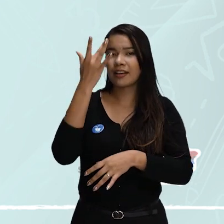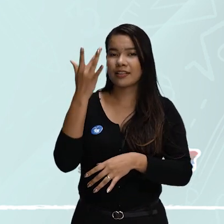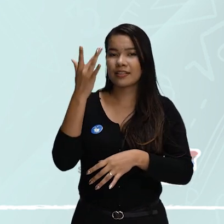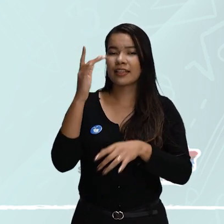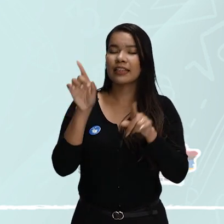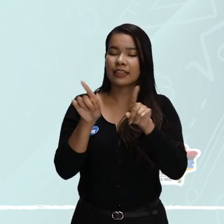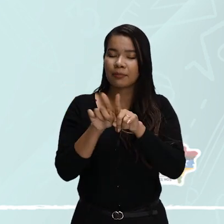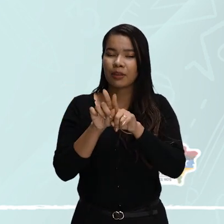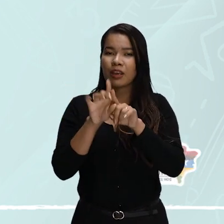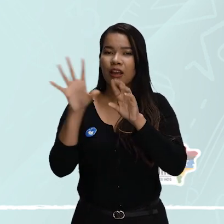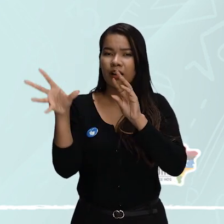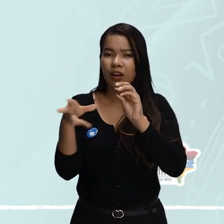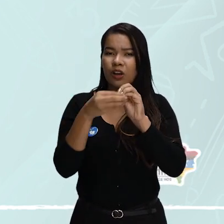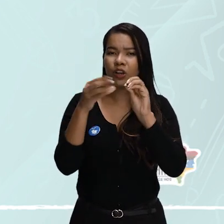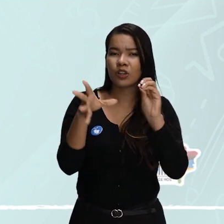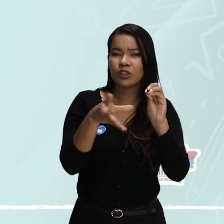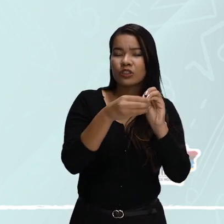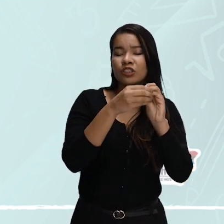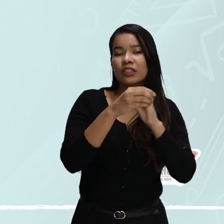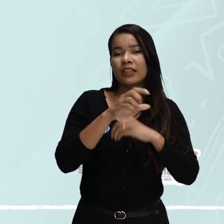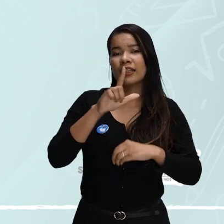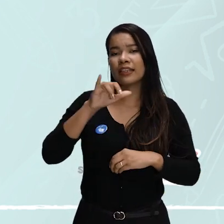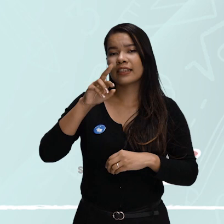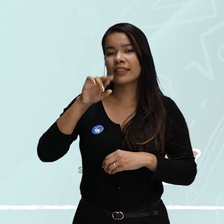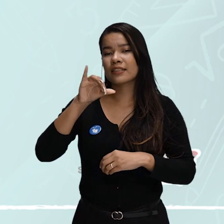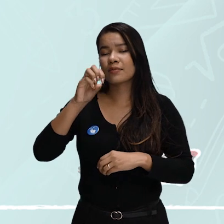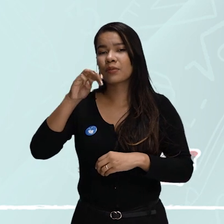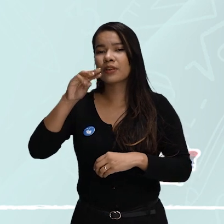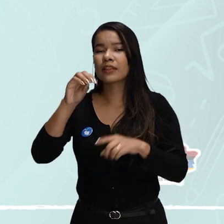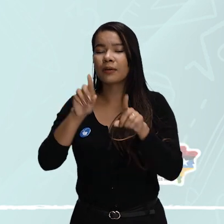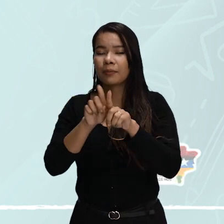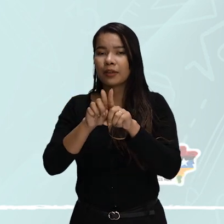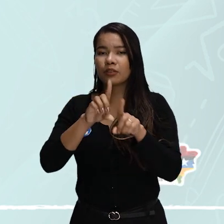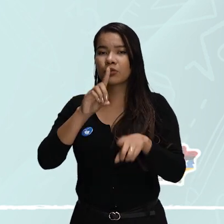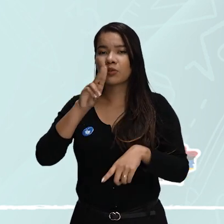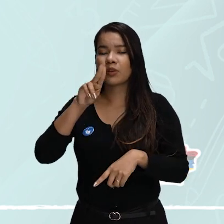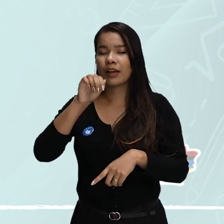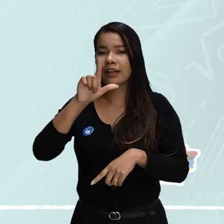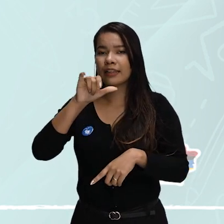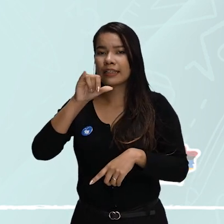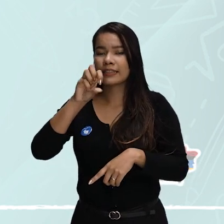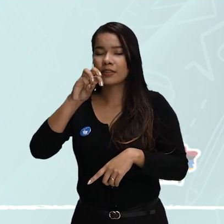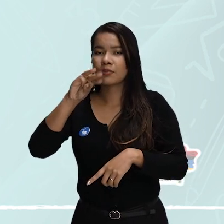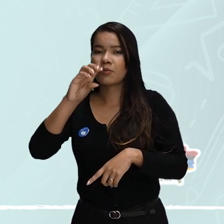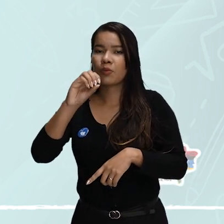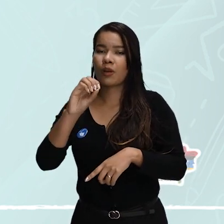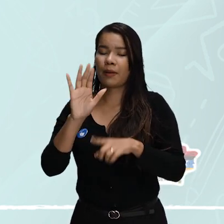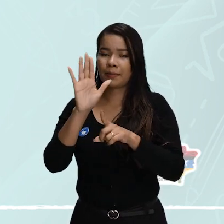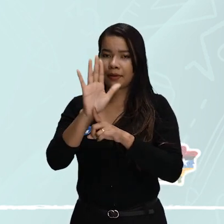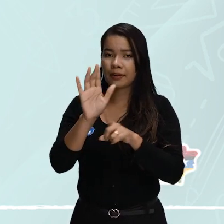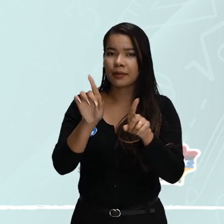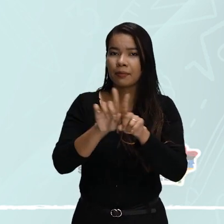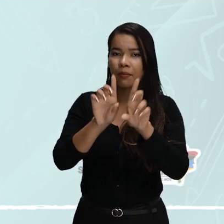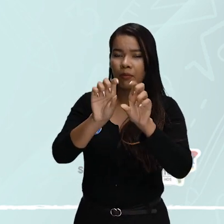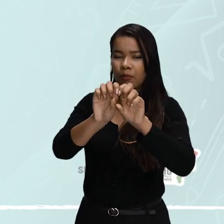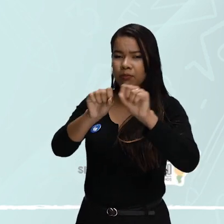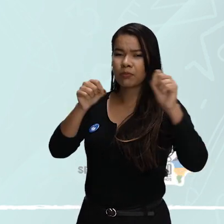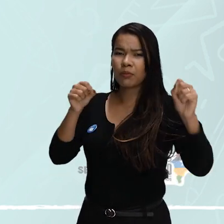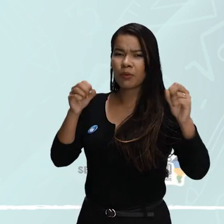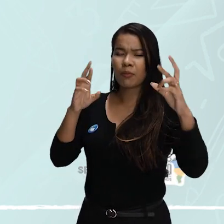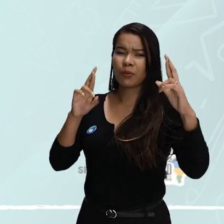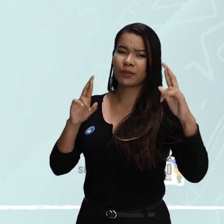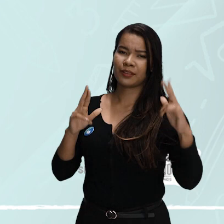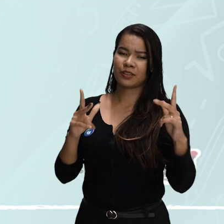de lirismo e dualismos. Apresenta uma ruptura com os modelos clássicos, cultura